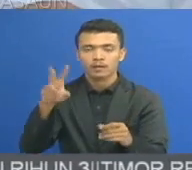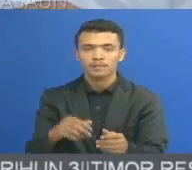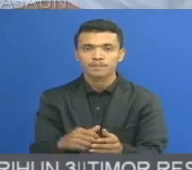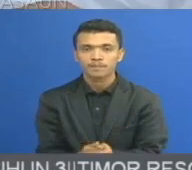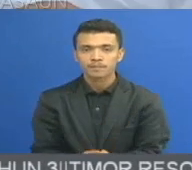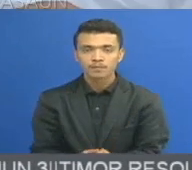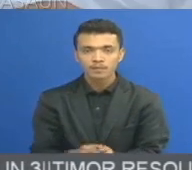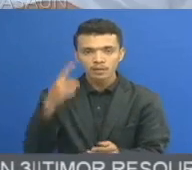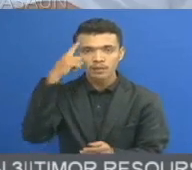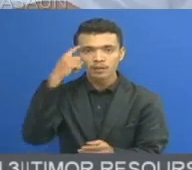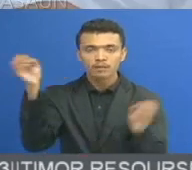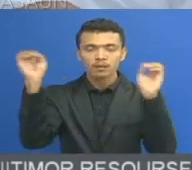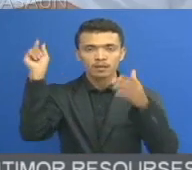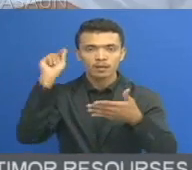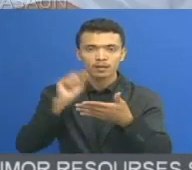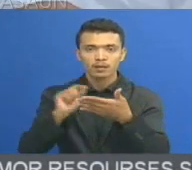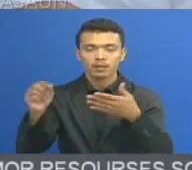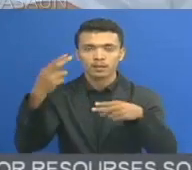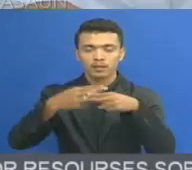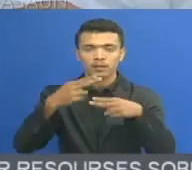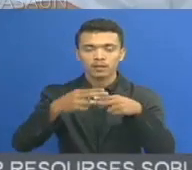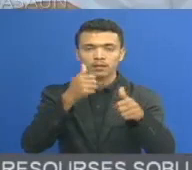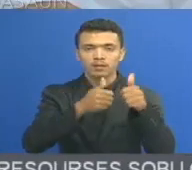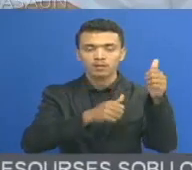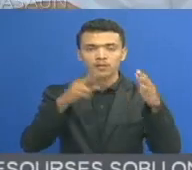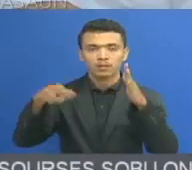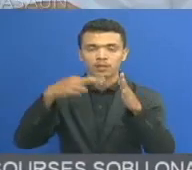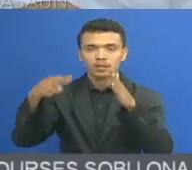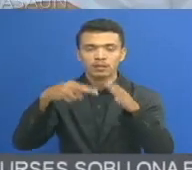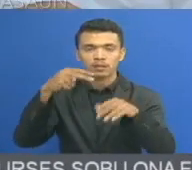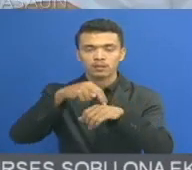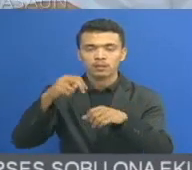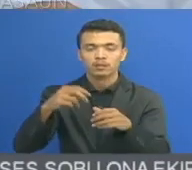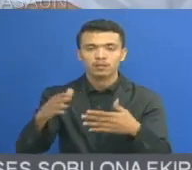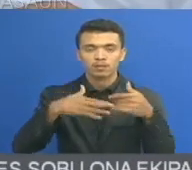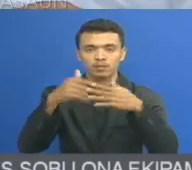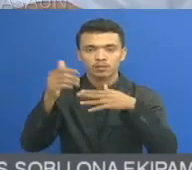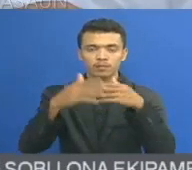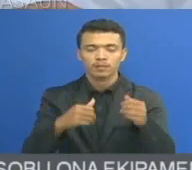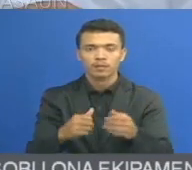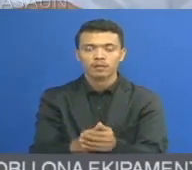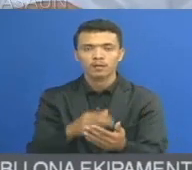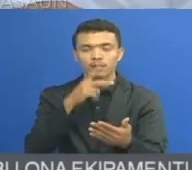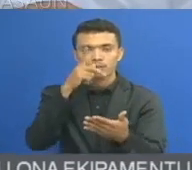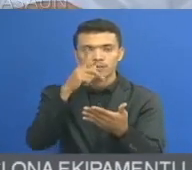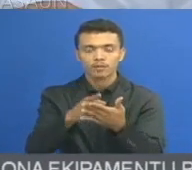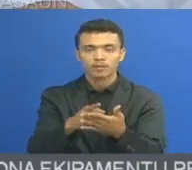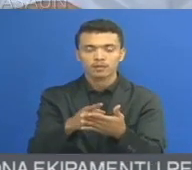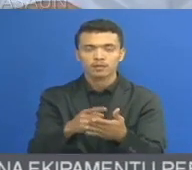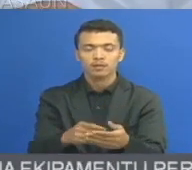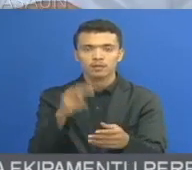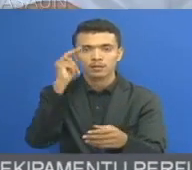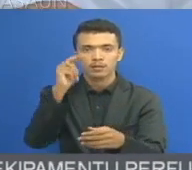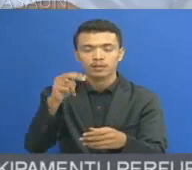tamba la kerek naran tuir procedimento nacional, tuir procedimento normal, ne Keisha ka reclamação